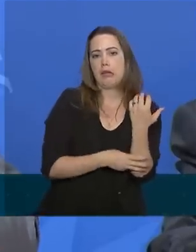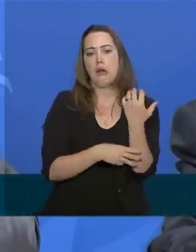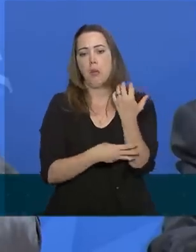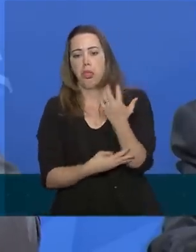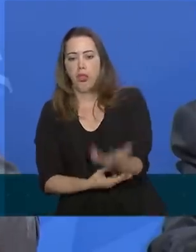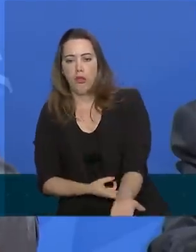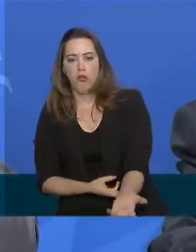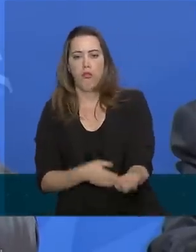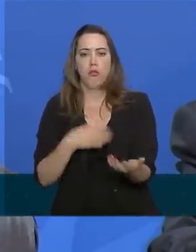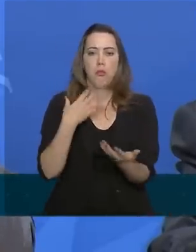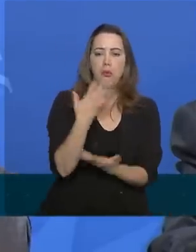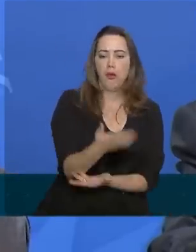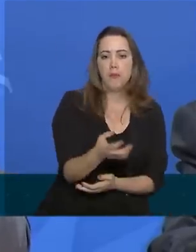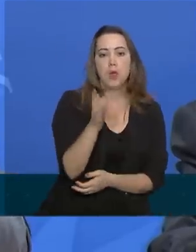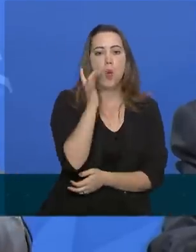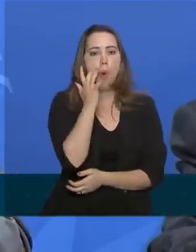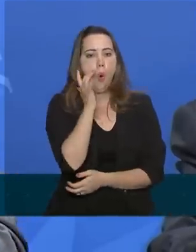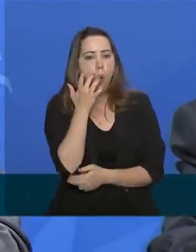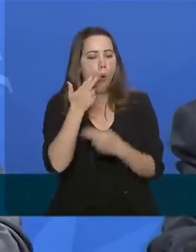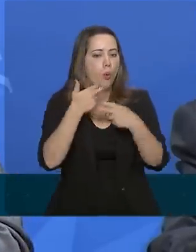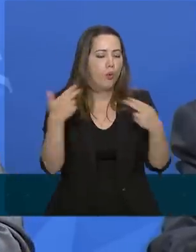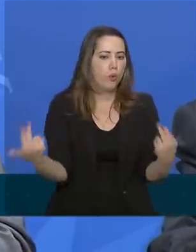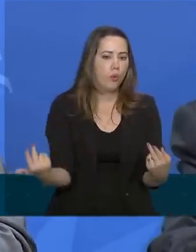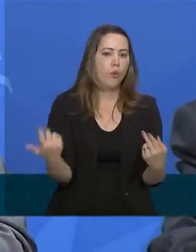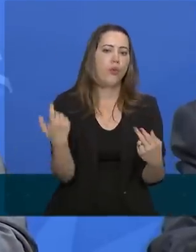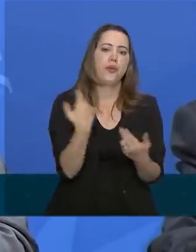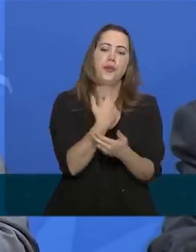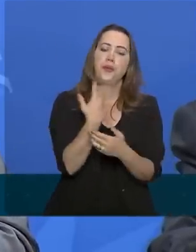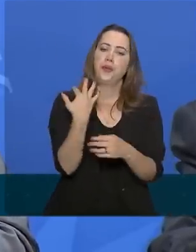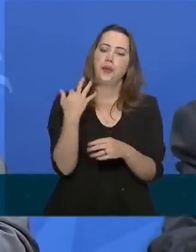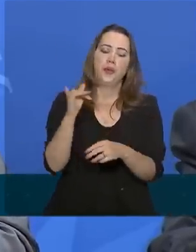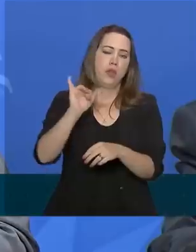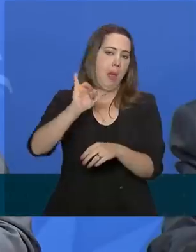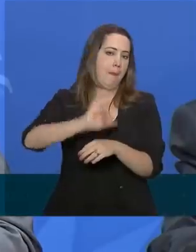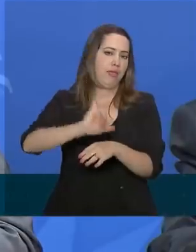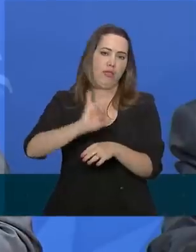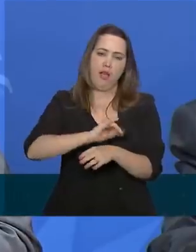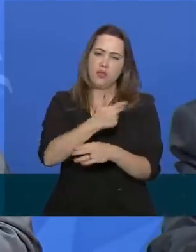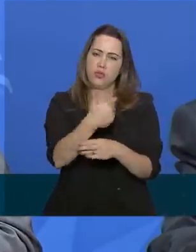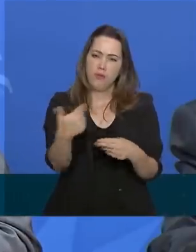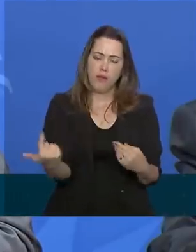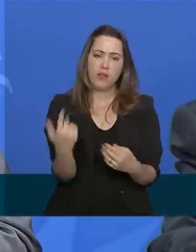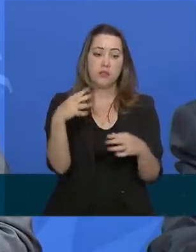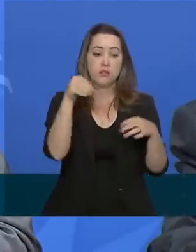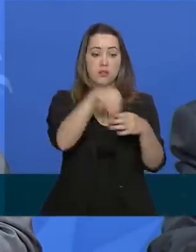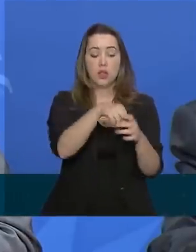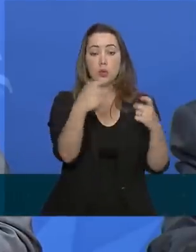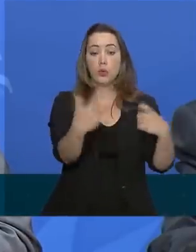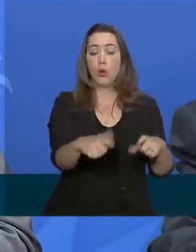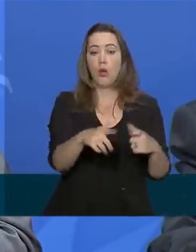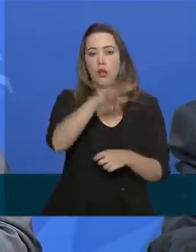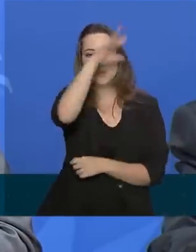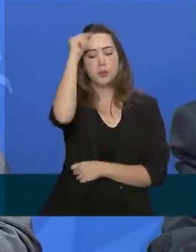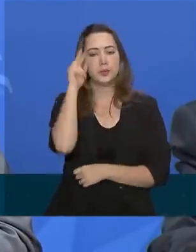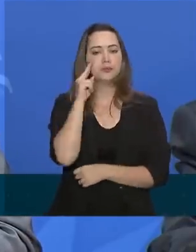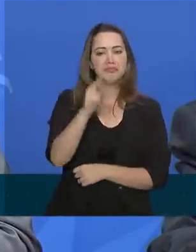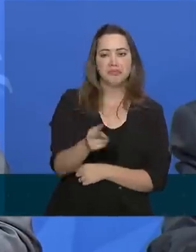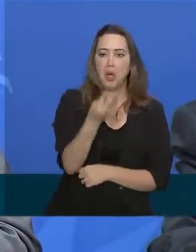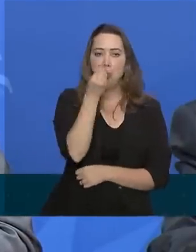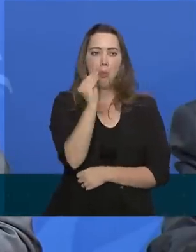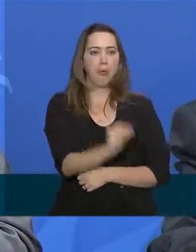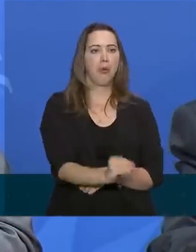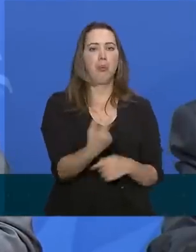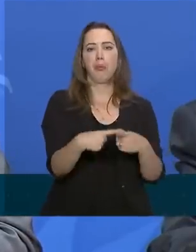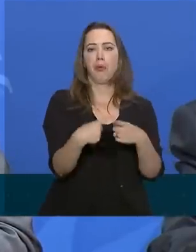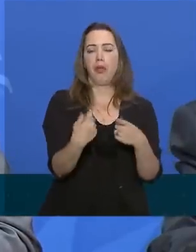ouro diamante é metais enfim sobre aquela região da amazônia é ignorar portanto a